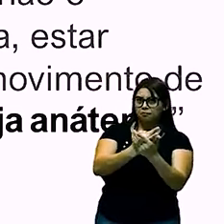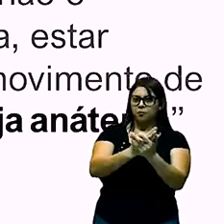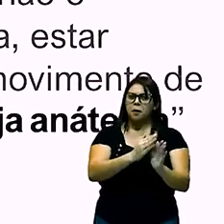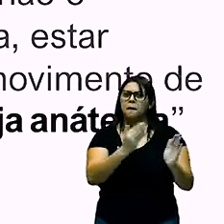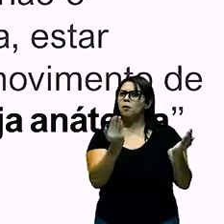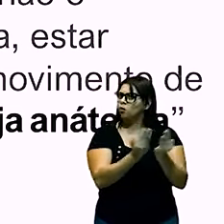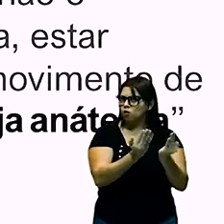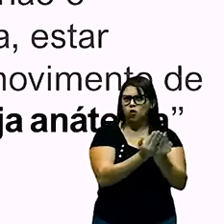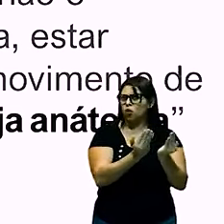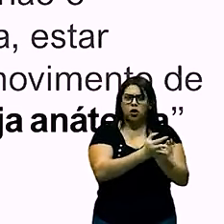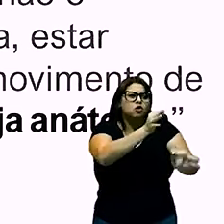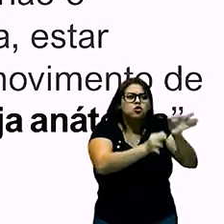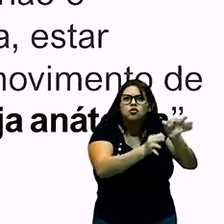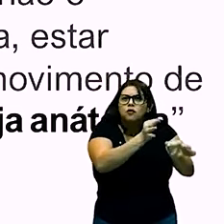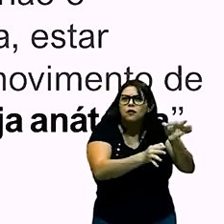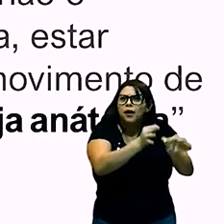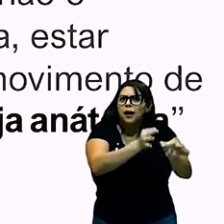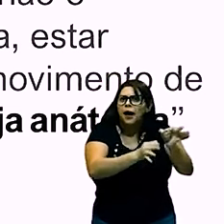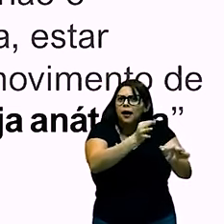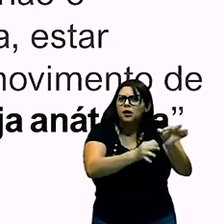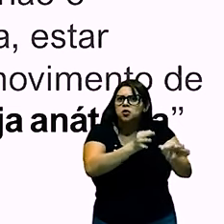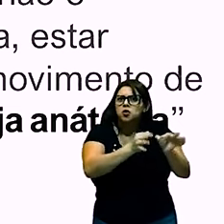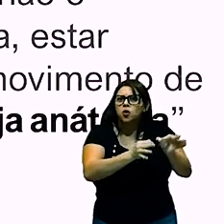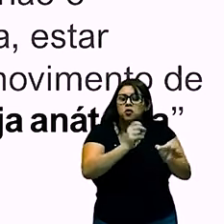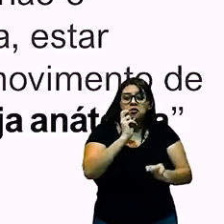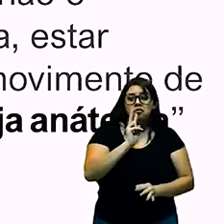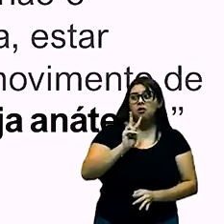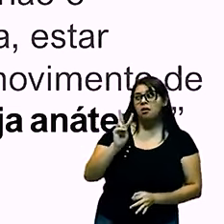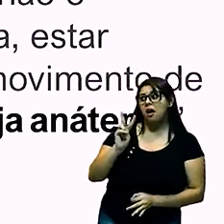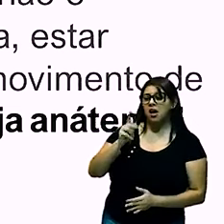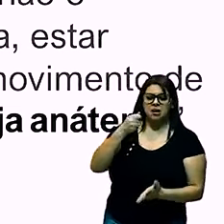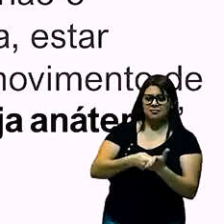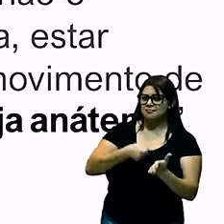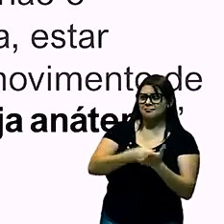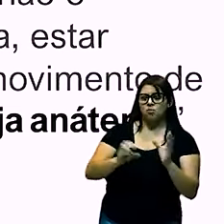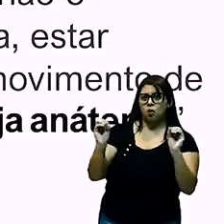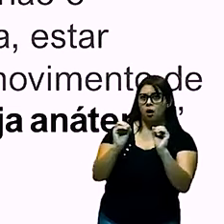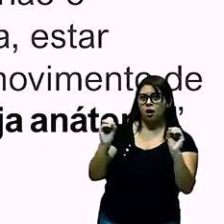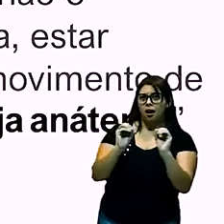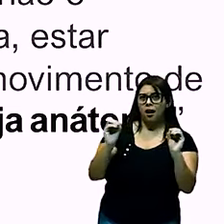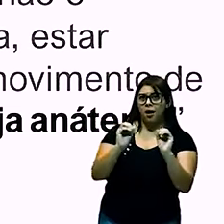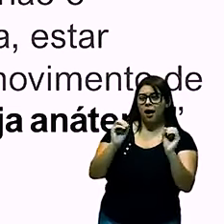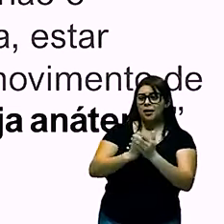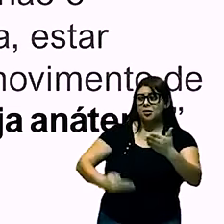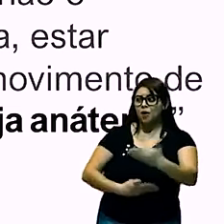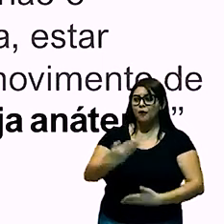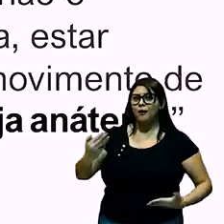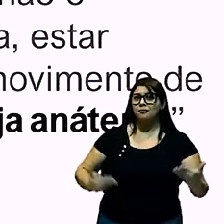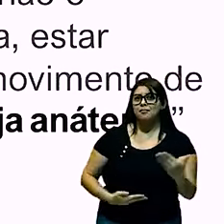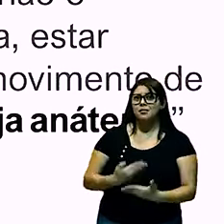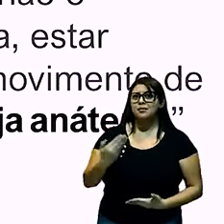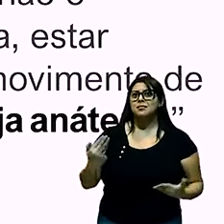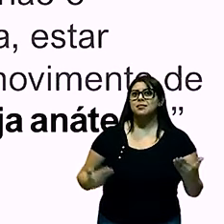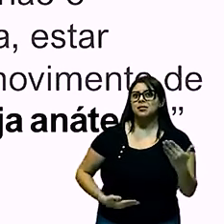ímpio é justificado, a ponto de considerar que nada é exigido no sentido de cooperar com vistas a obter a graça